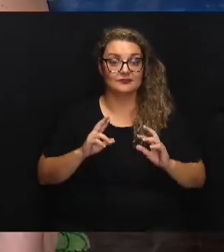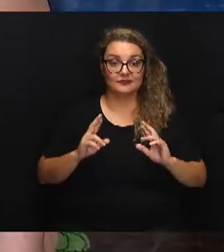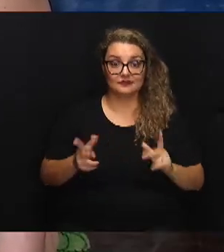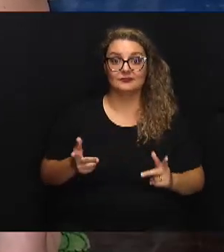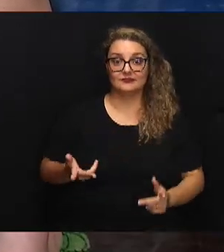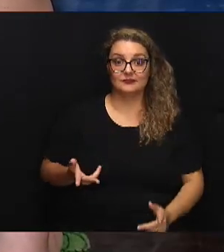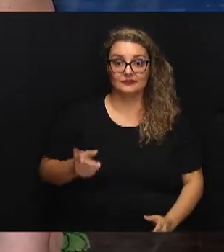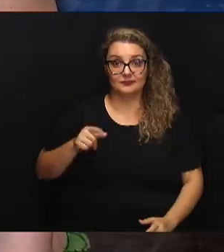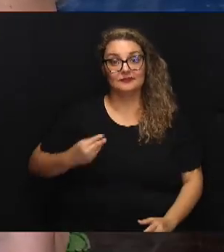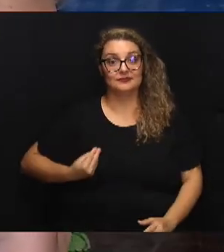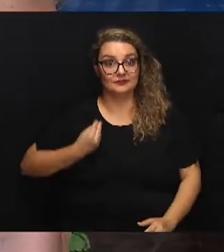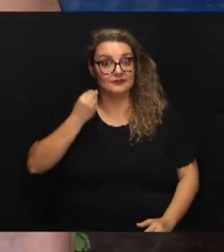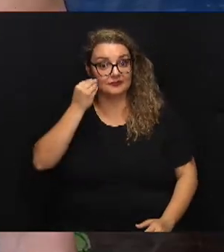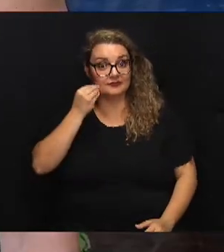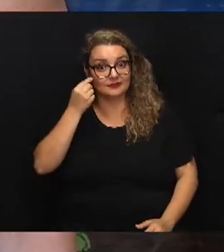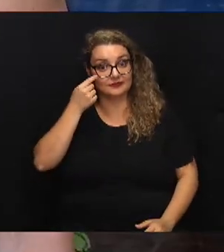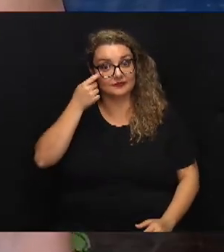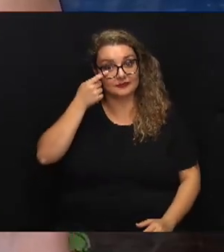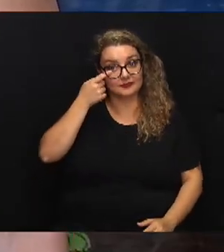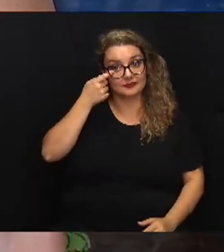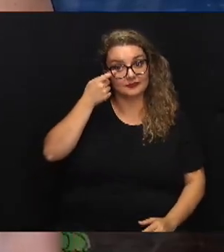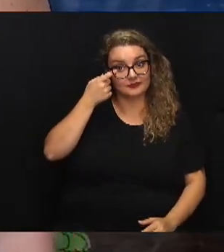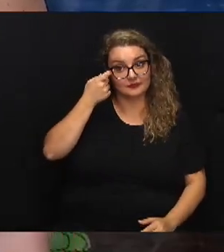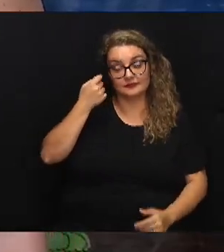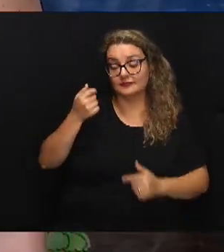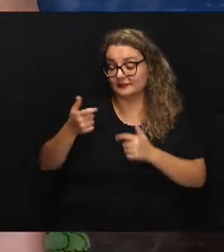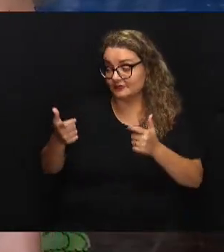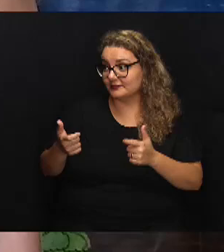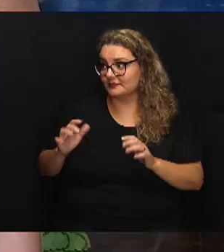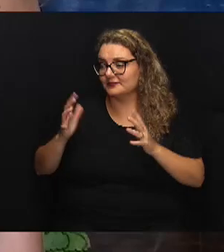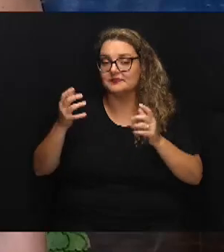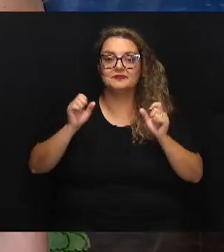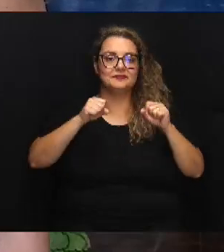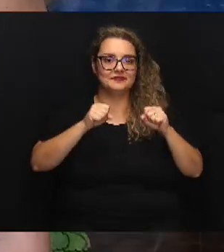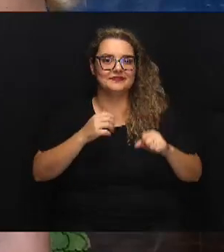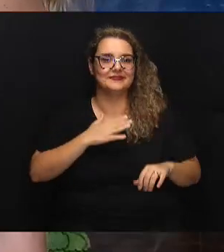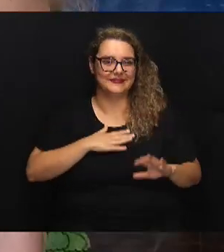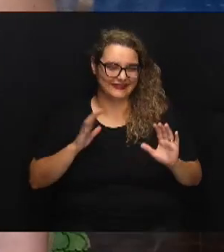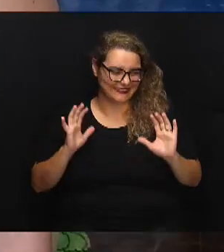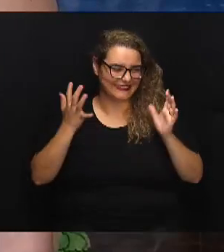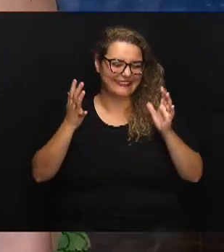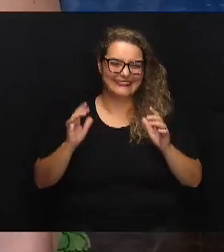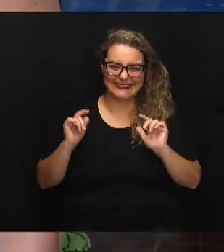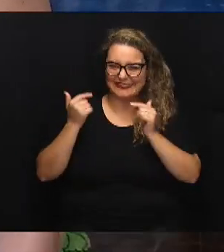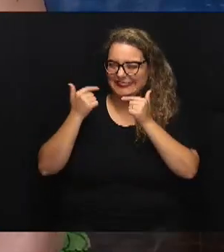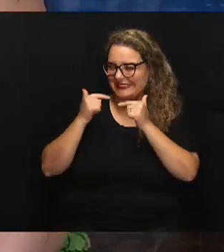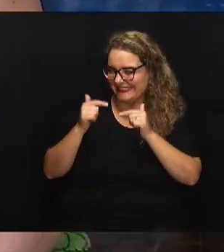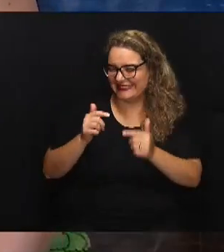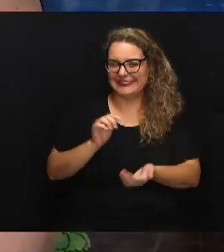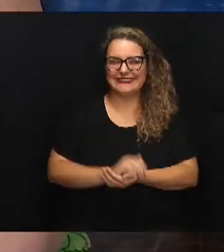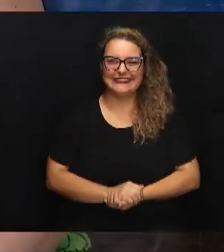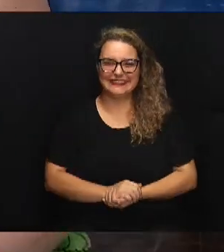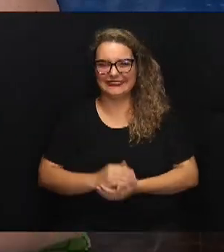Então isso é uma vivência. É uma grande festa, então. Sim. Comigo é festa.